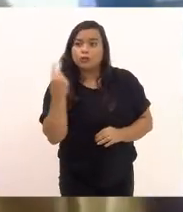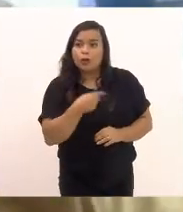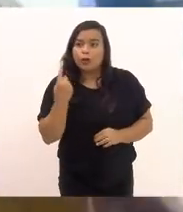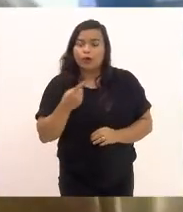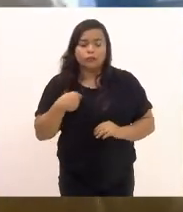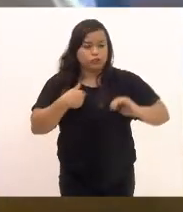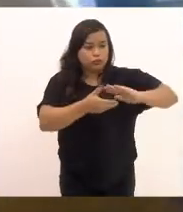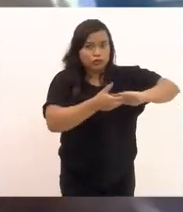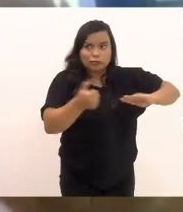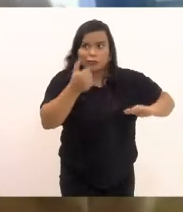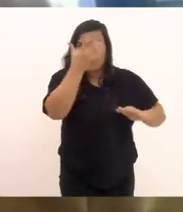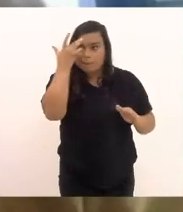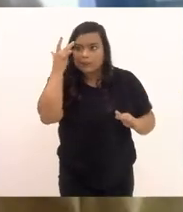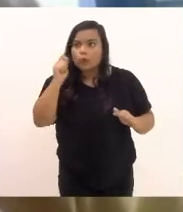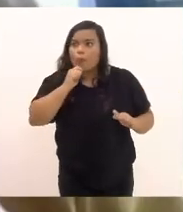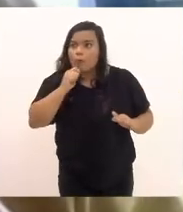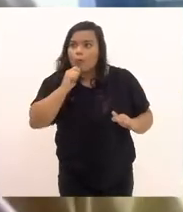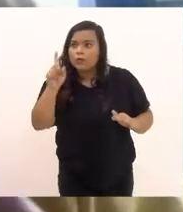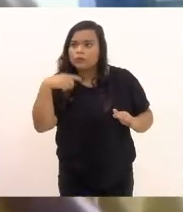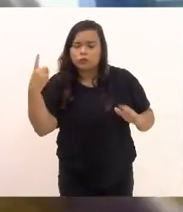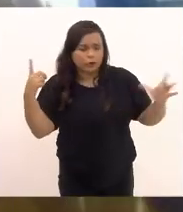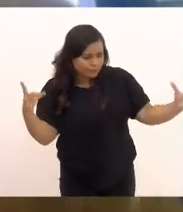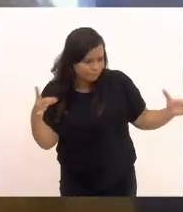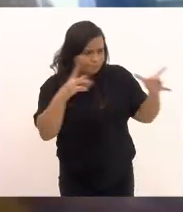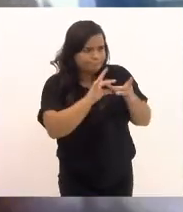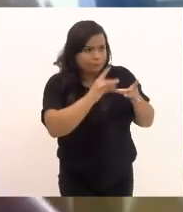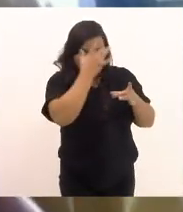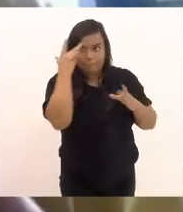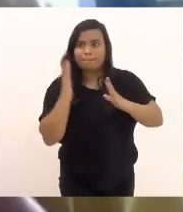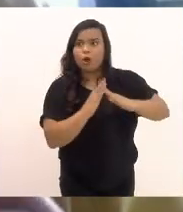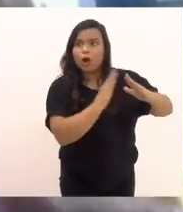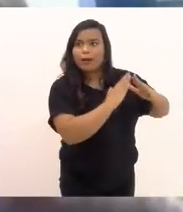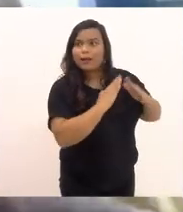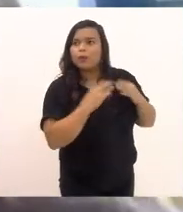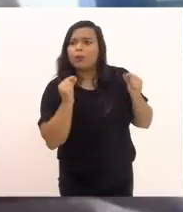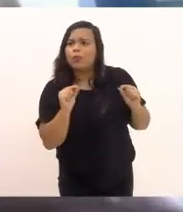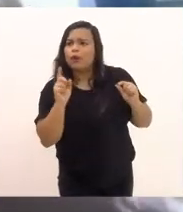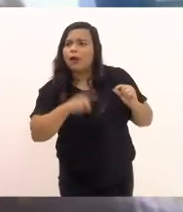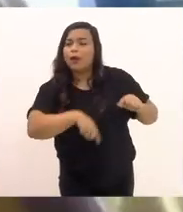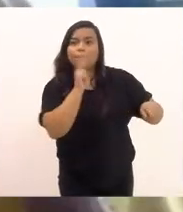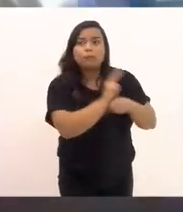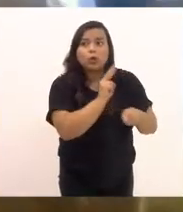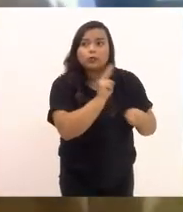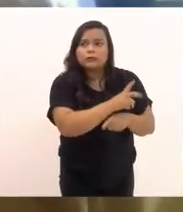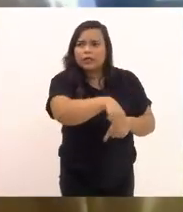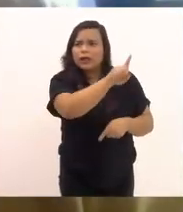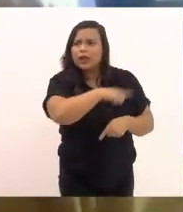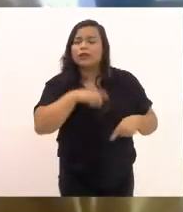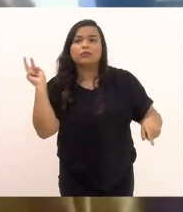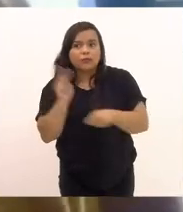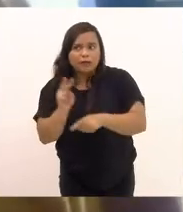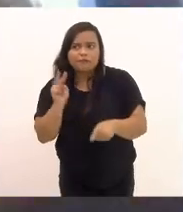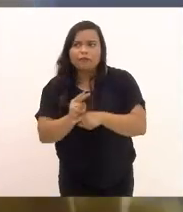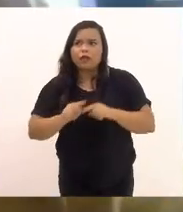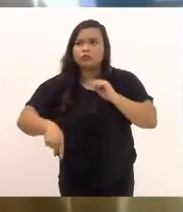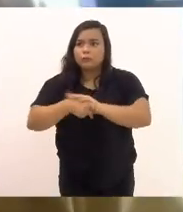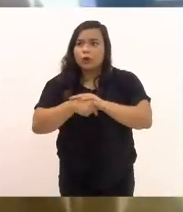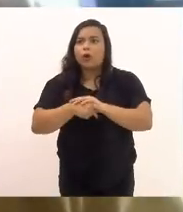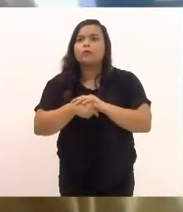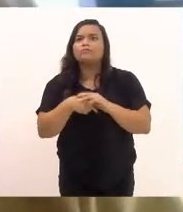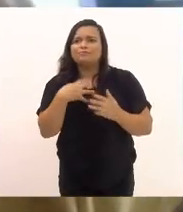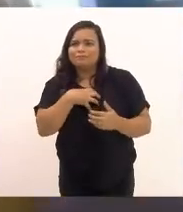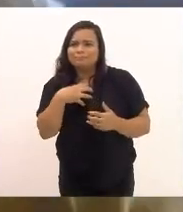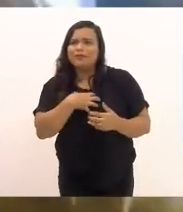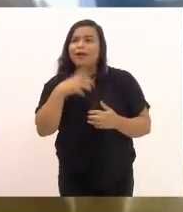desapropriar, envolvemos os moradores na proteção. Eles estão também defendendo a sua natureza, a sua